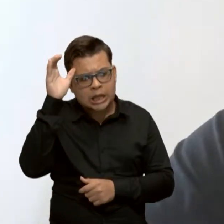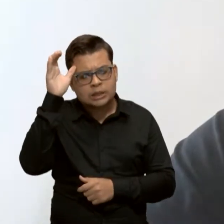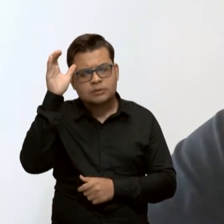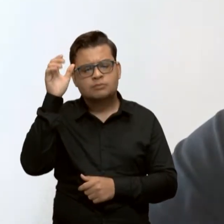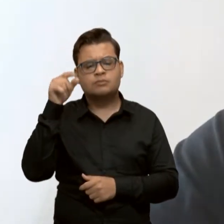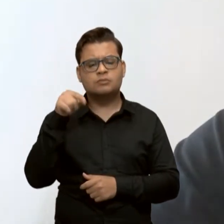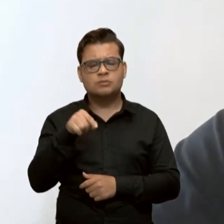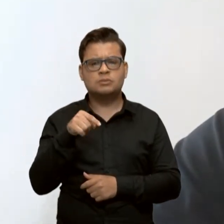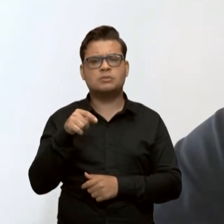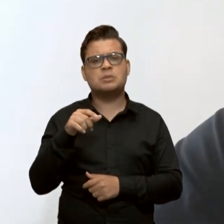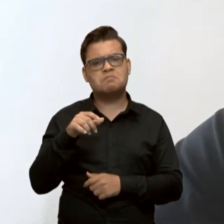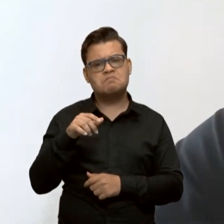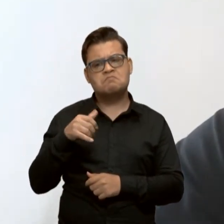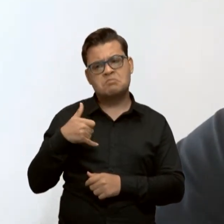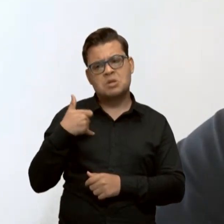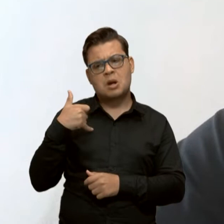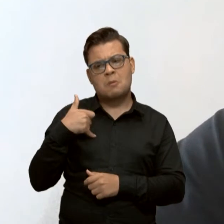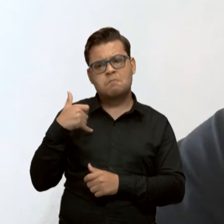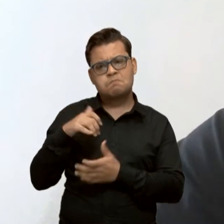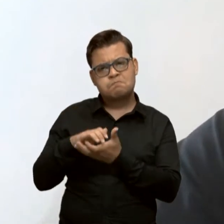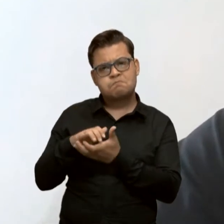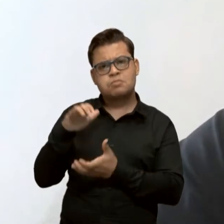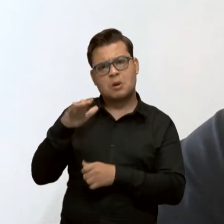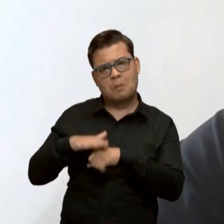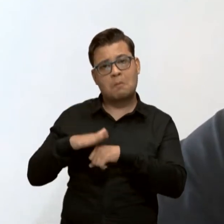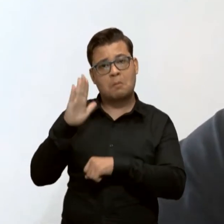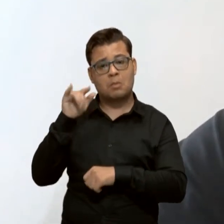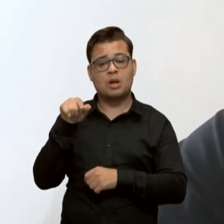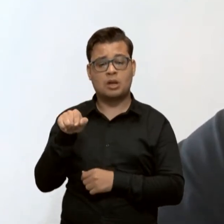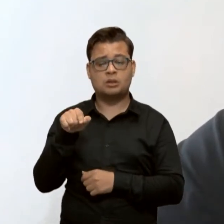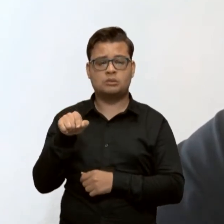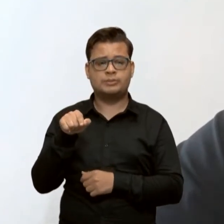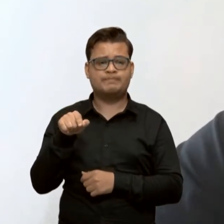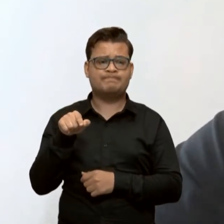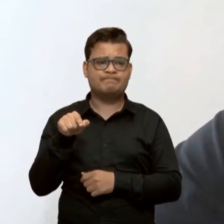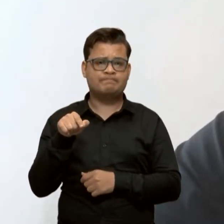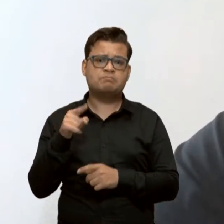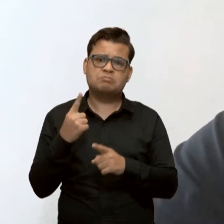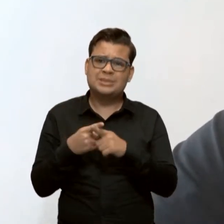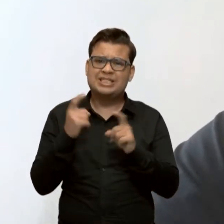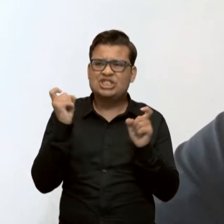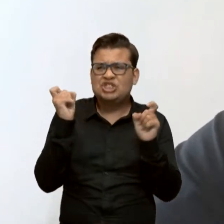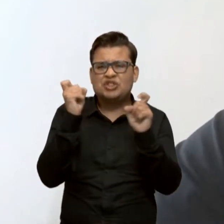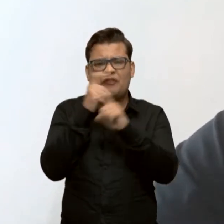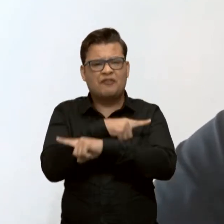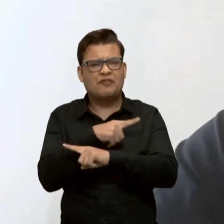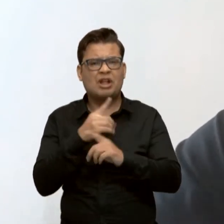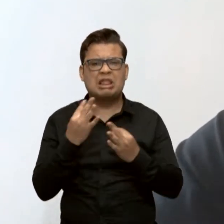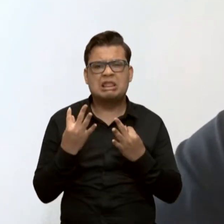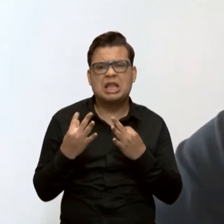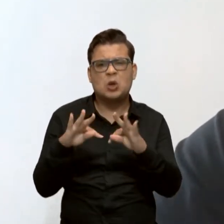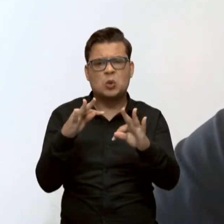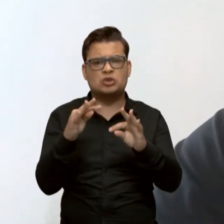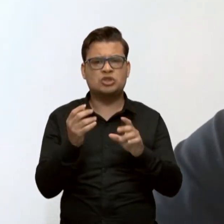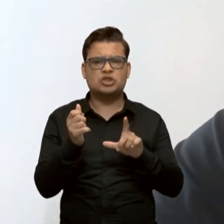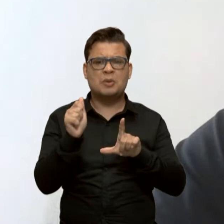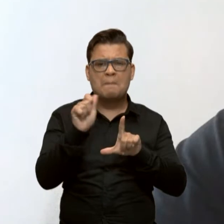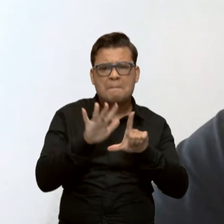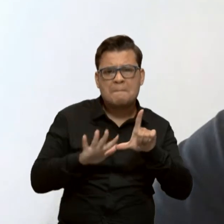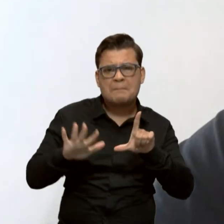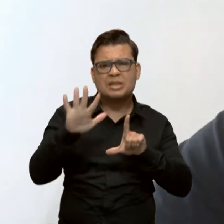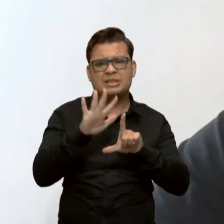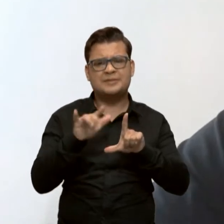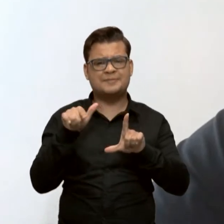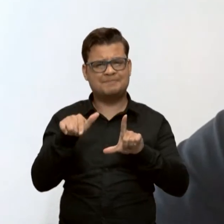de mais idosos, que têm uma certa dificuldade com tecnologias e plataformas